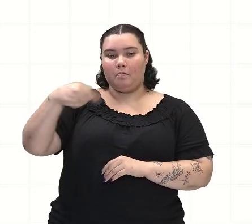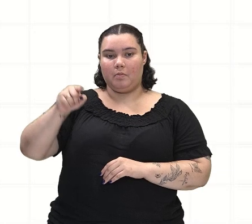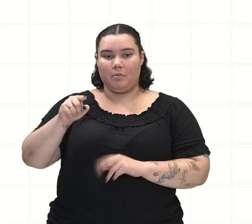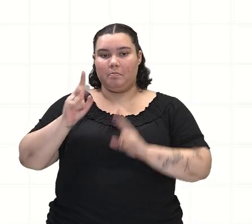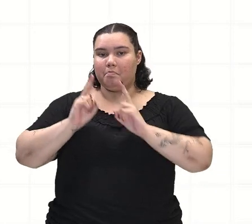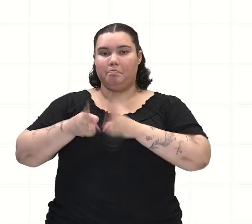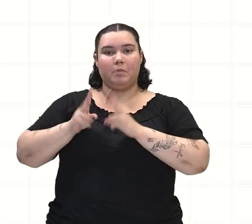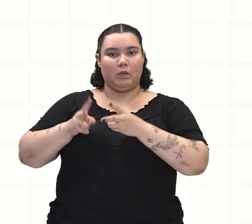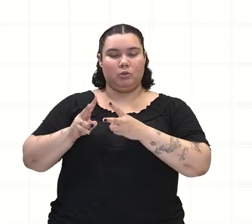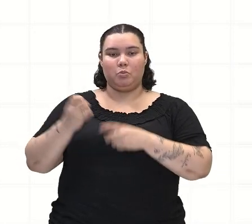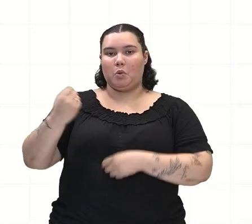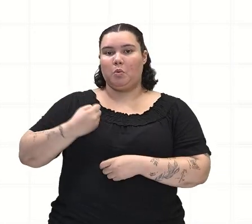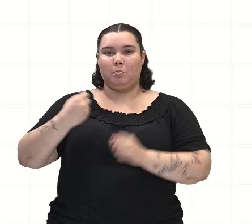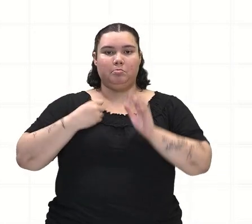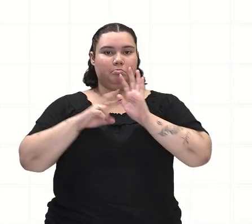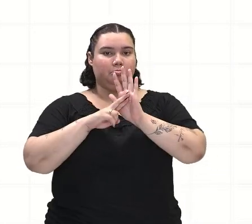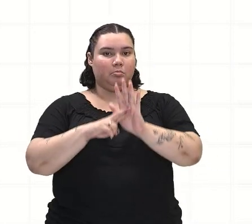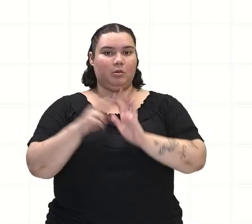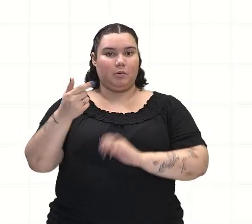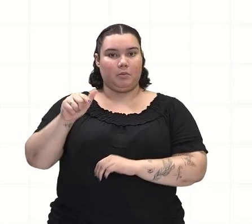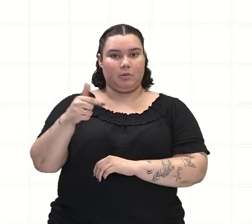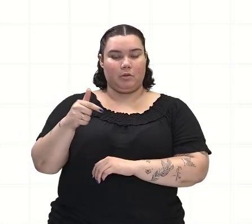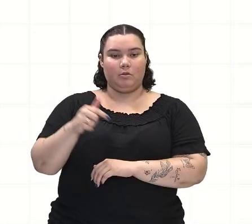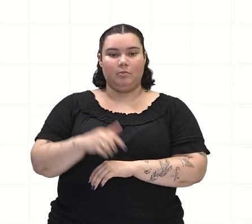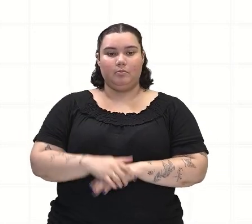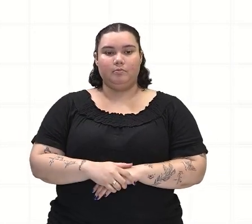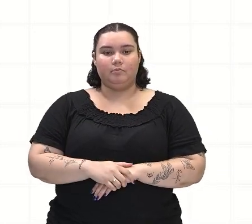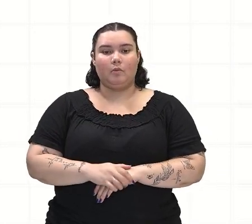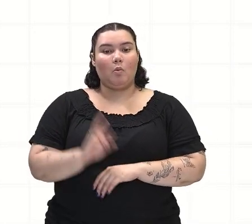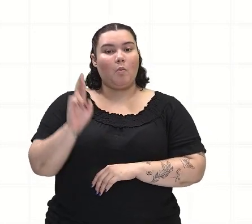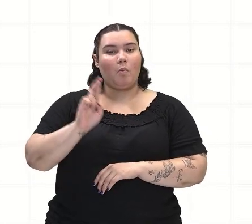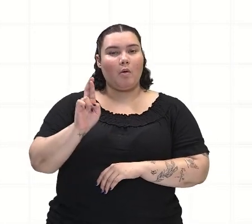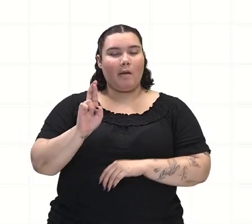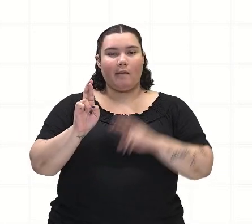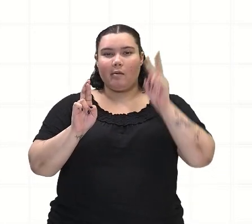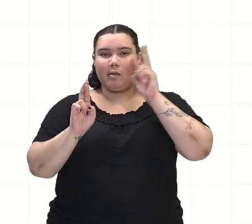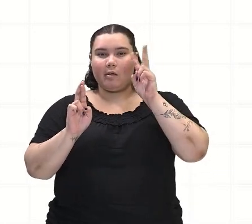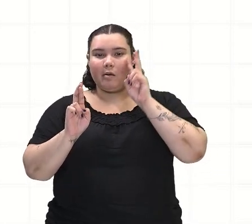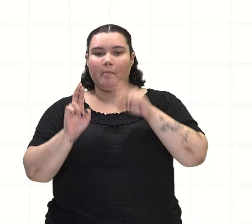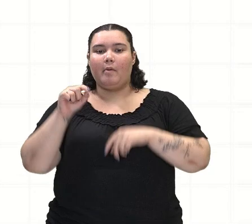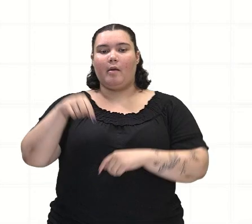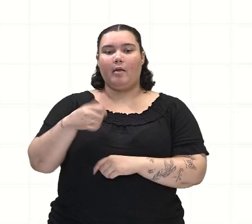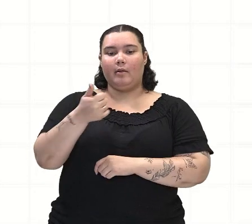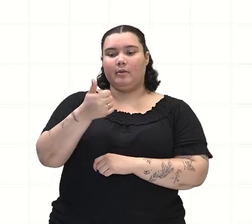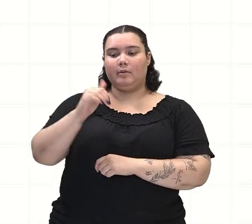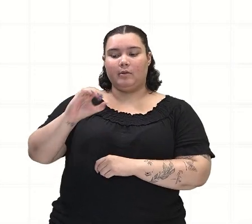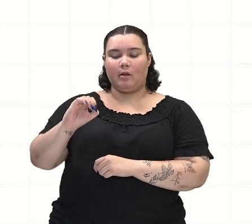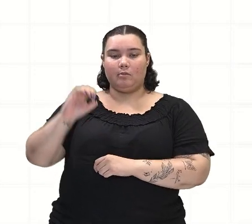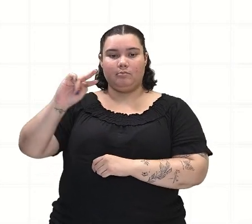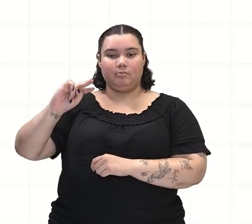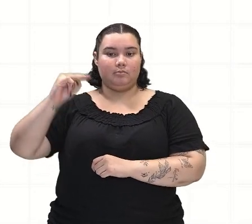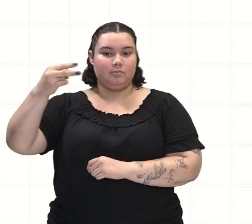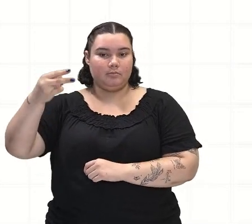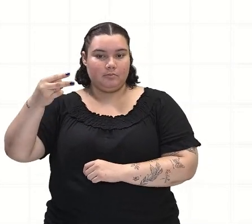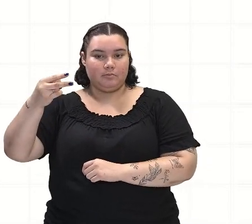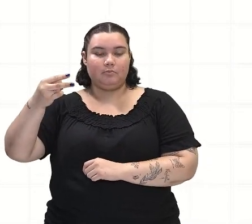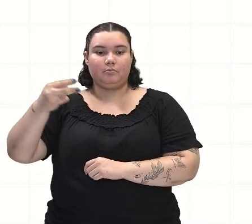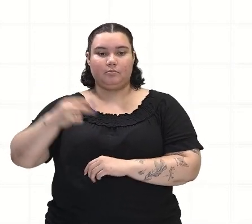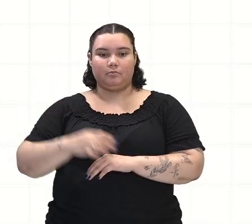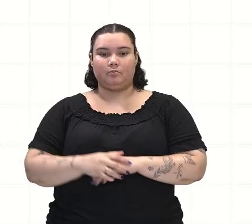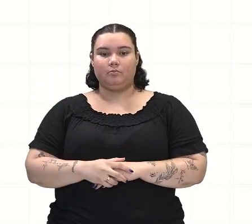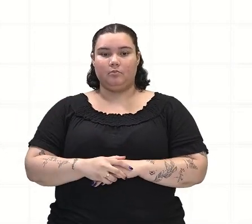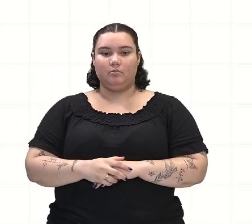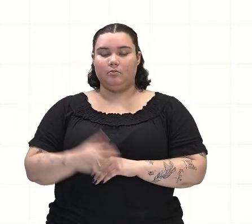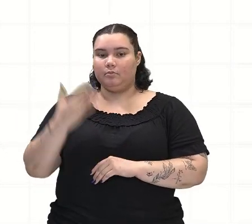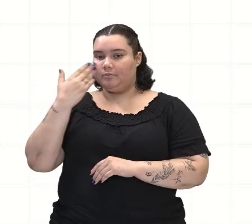vou manter aqui, né? O R, ele mede 10 centímetros, então vou colocar aqui um 10 e